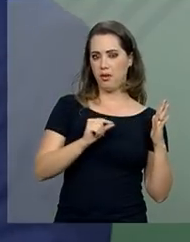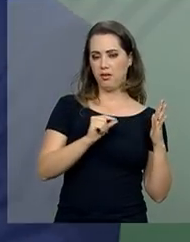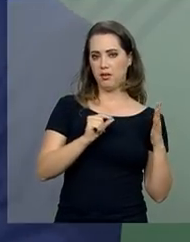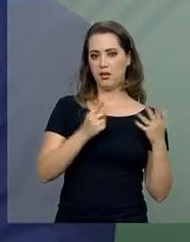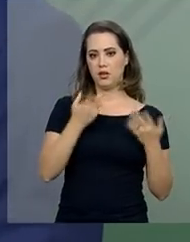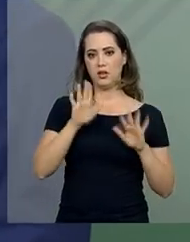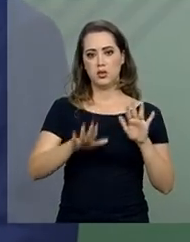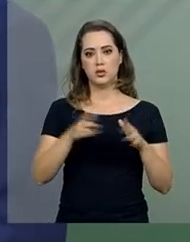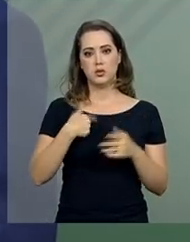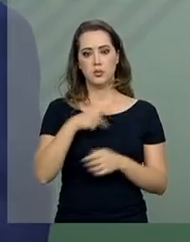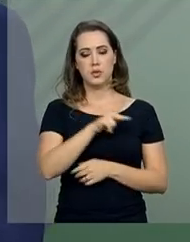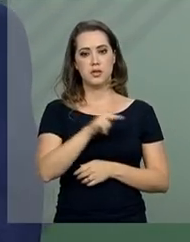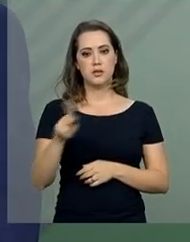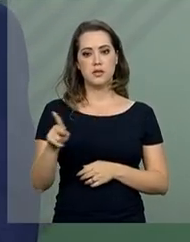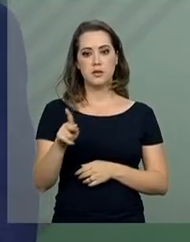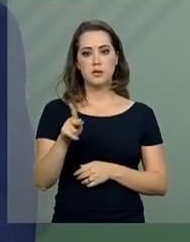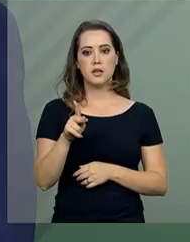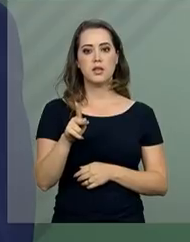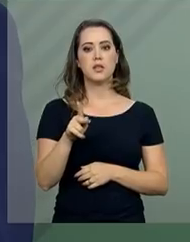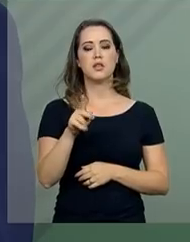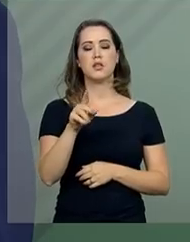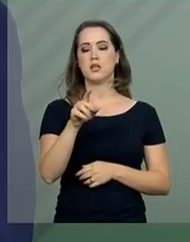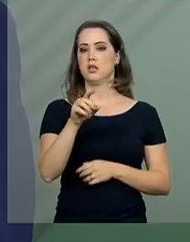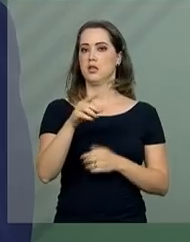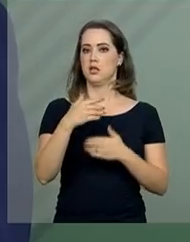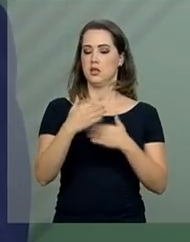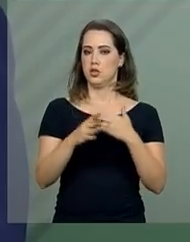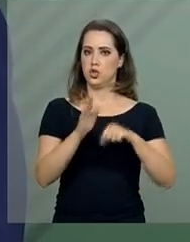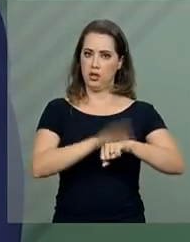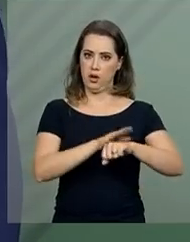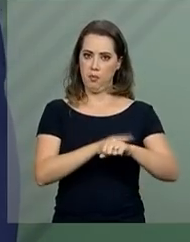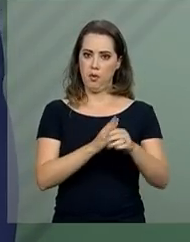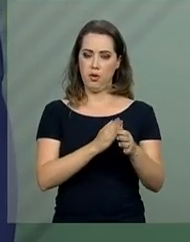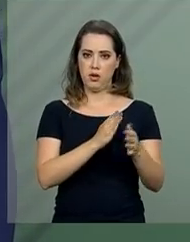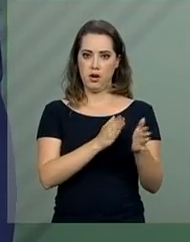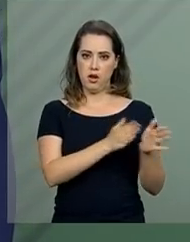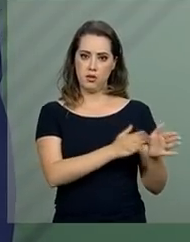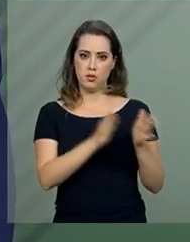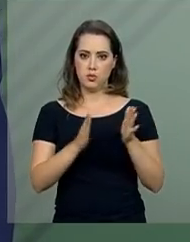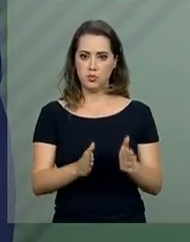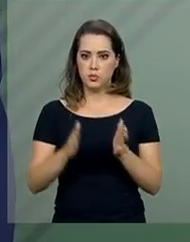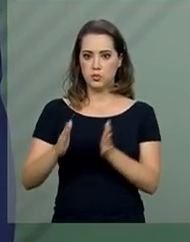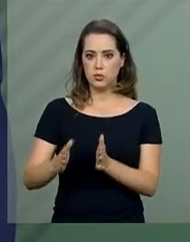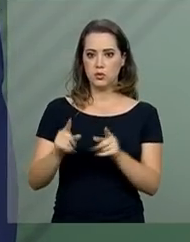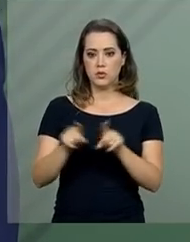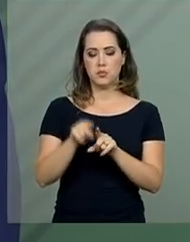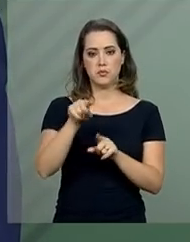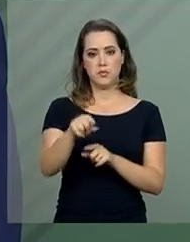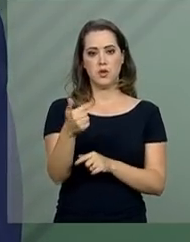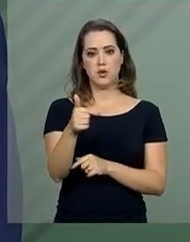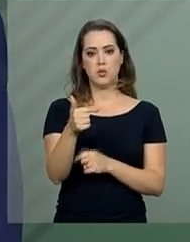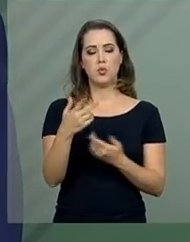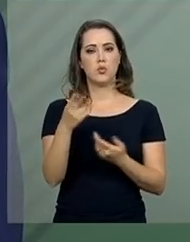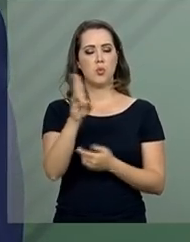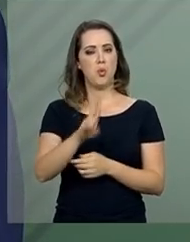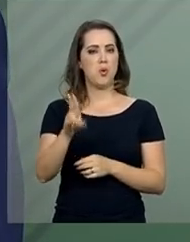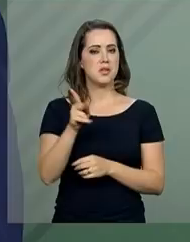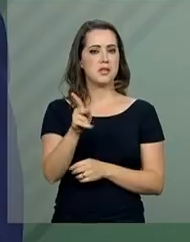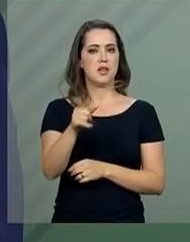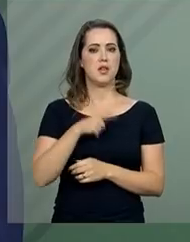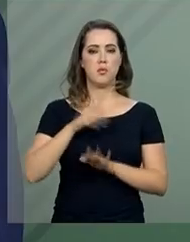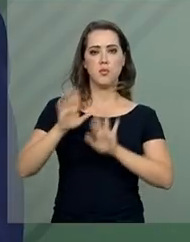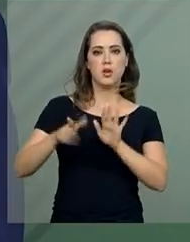os presidentes em exercício a gente teve esse ano a ministra cármen lúcia é por quatro vezes aqui assinar muitos atos e ontem o senhor falou que